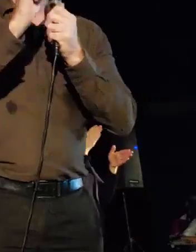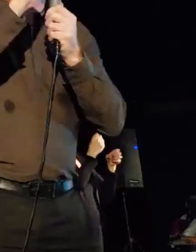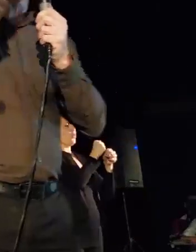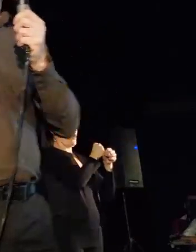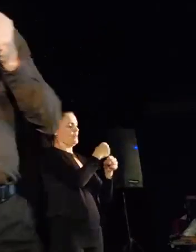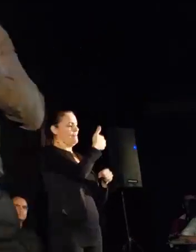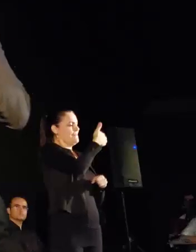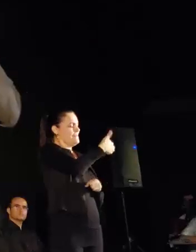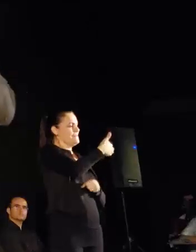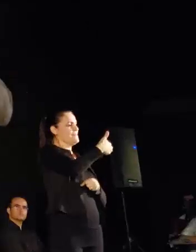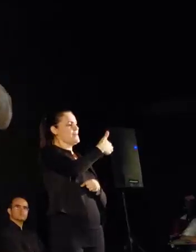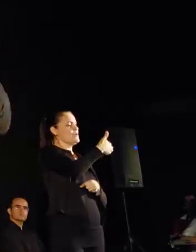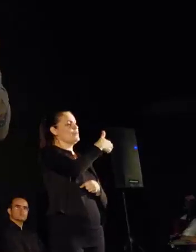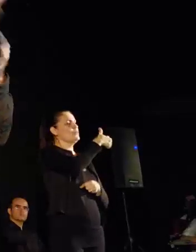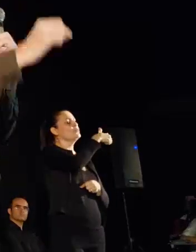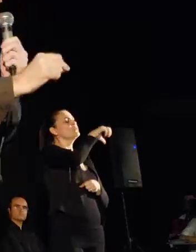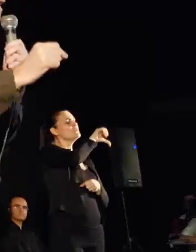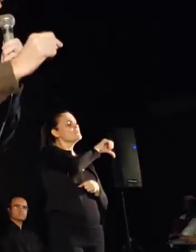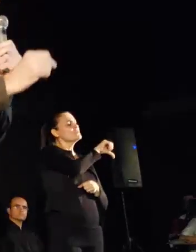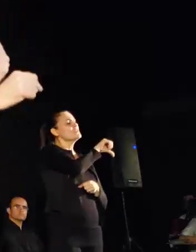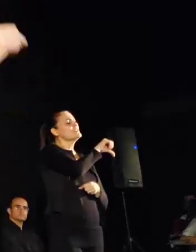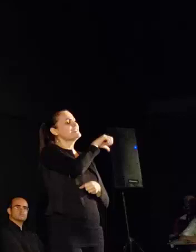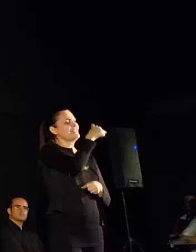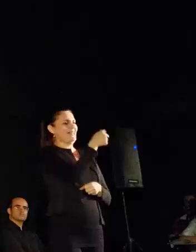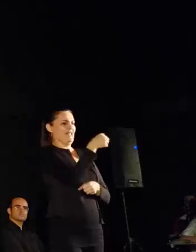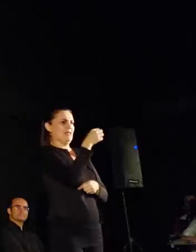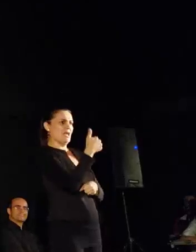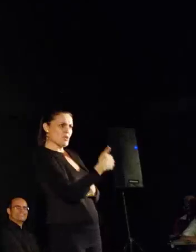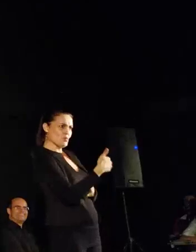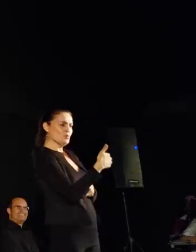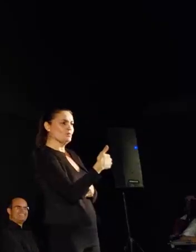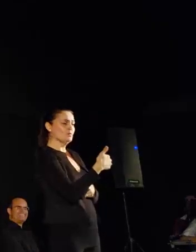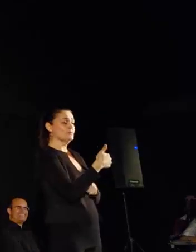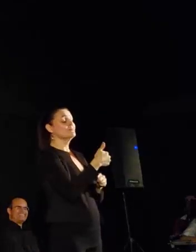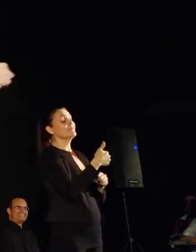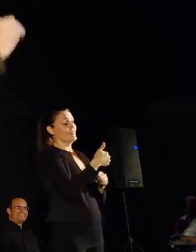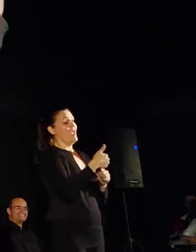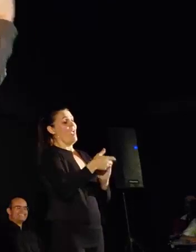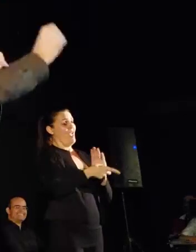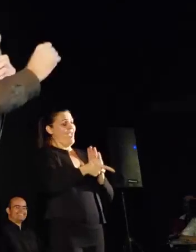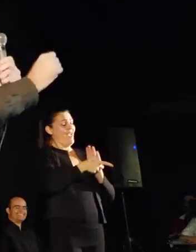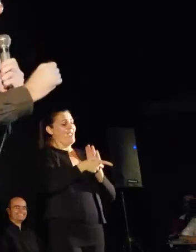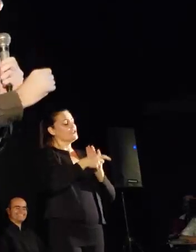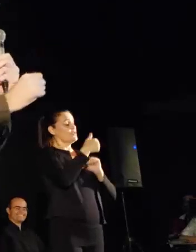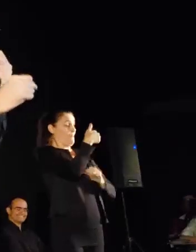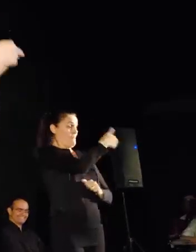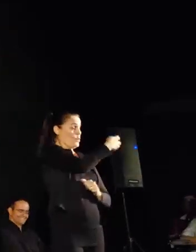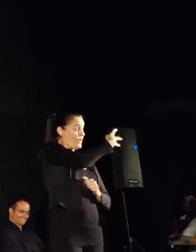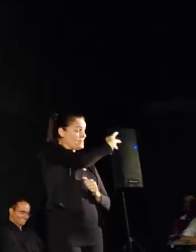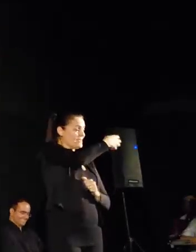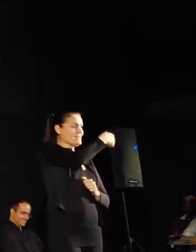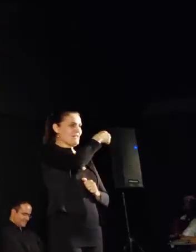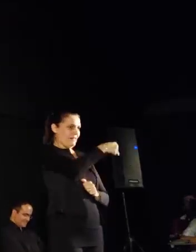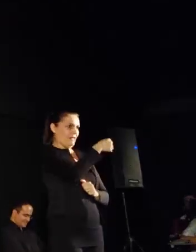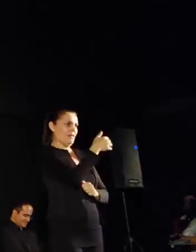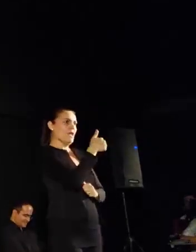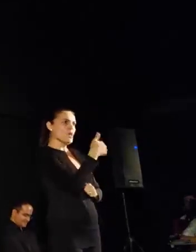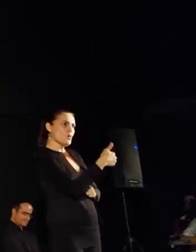antes do maldito Pedro Álvares Cabral vir aqui até as nossas terras e atrapalhar tudo, certo? De 1471